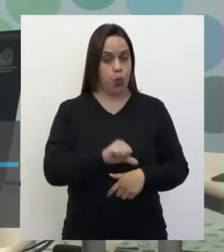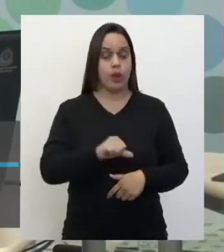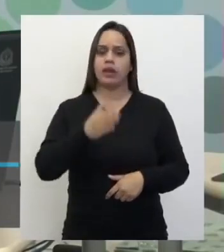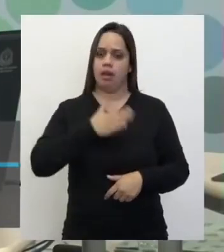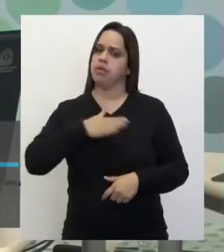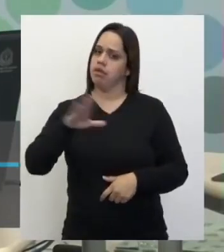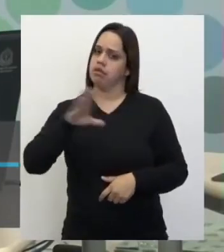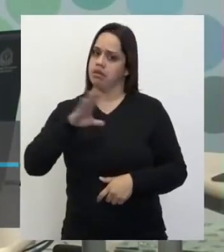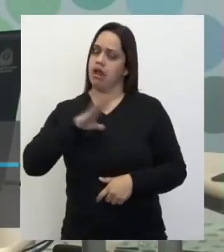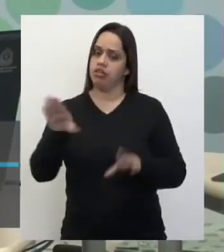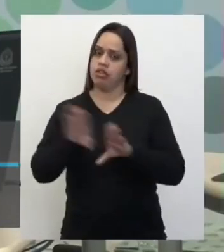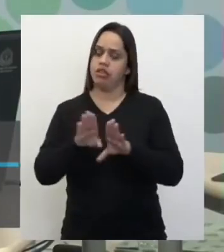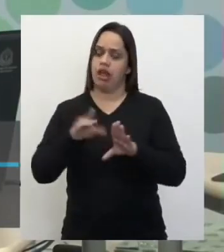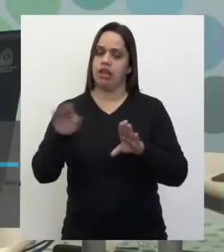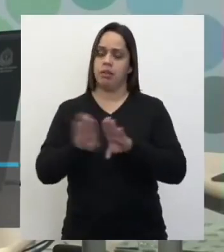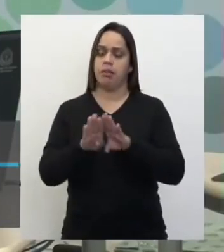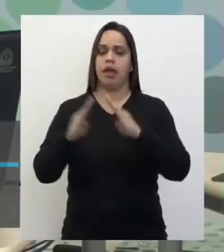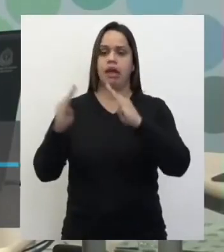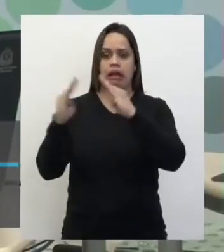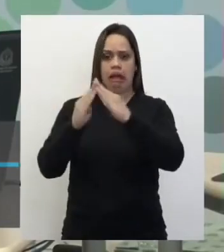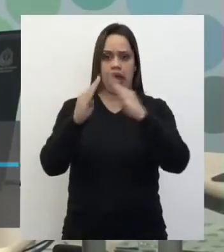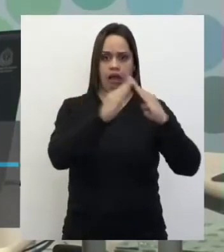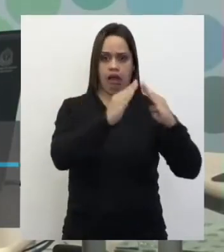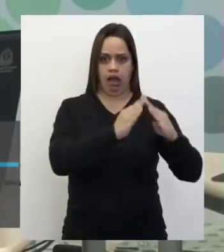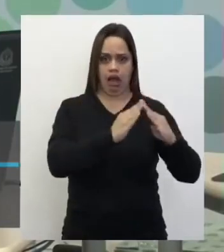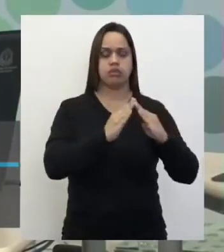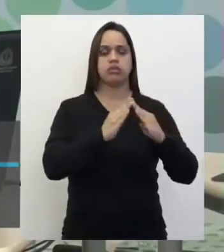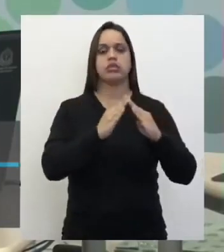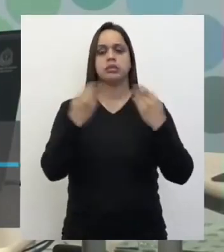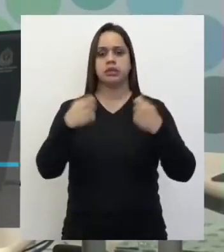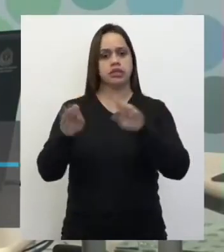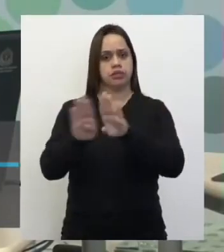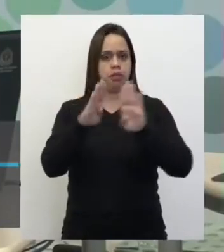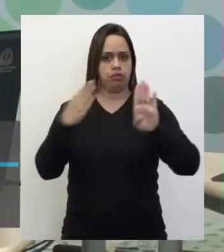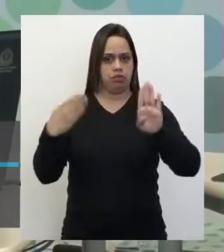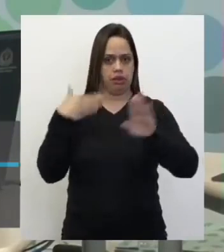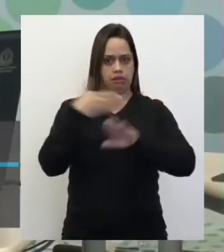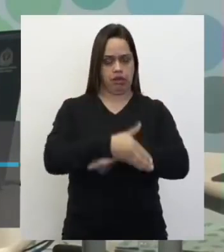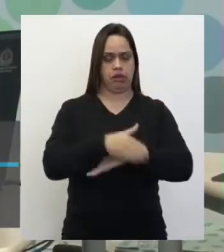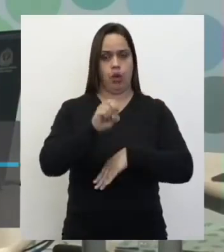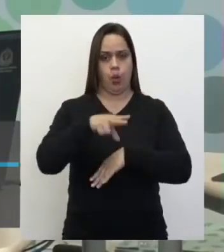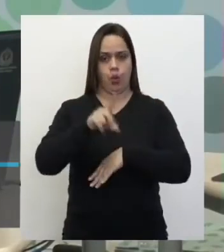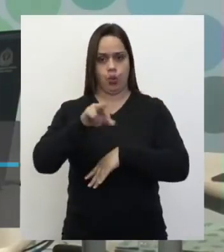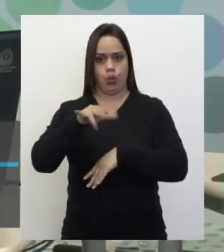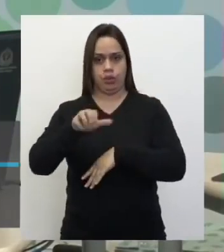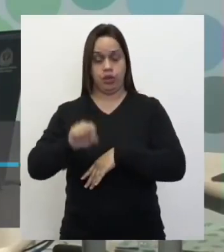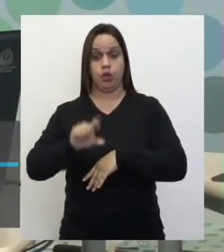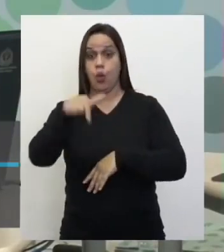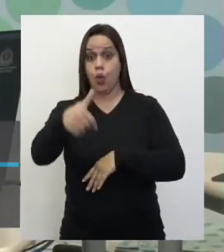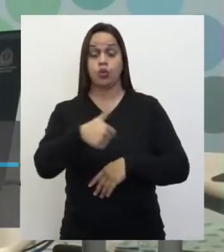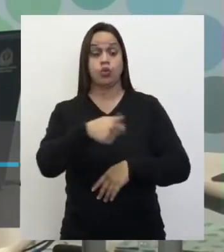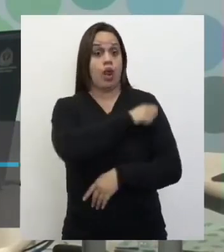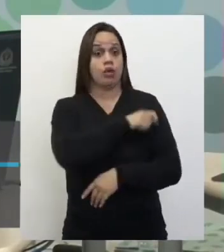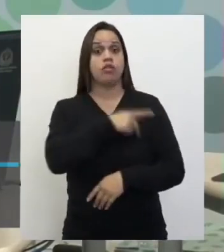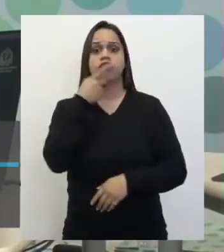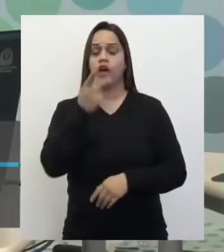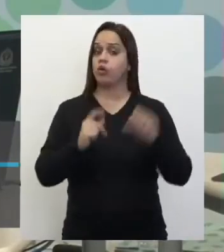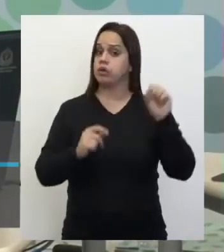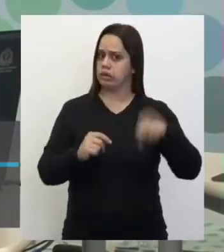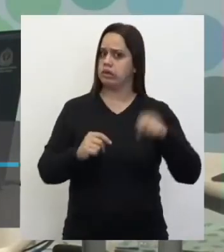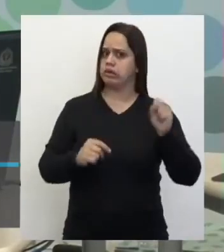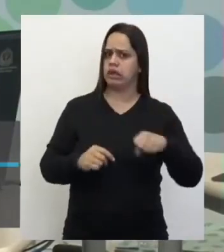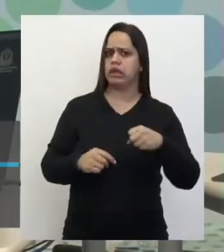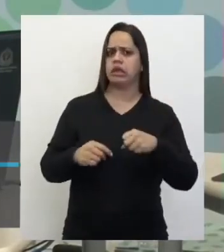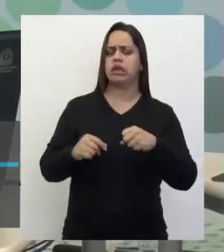tem condomínios. Já o aluno Nicolas, ele colocou uma coisa que eu achei bem legal, que ele colocou sim em diversos bairros. Ele observa essa